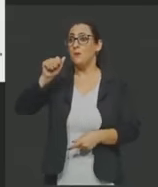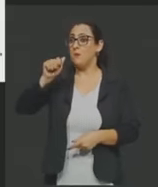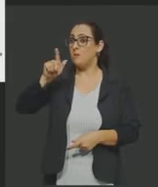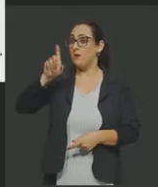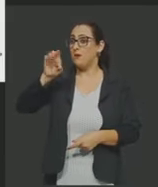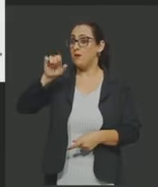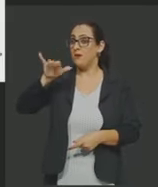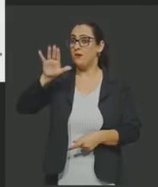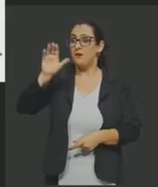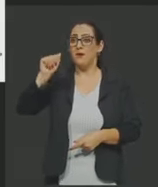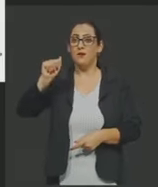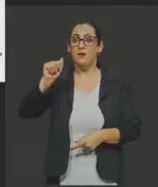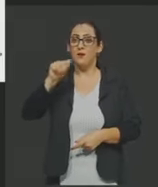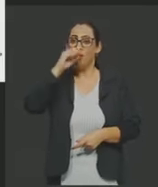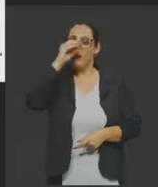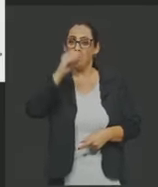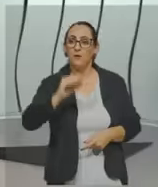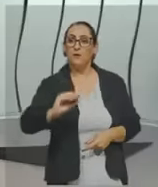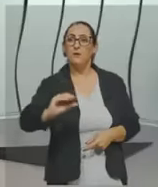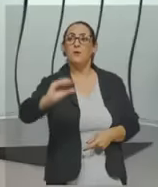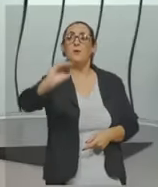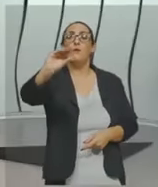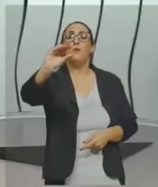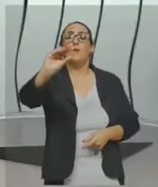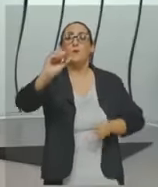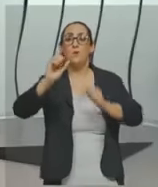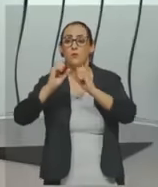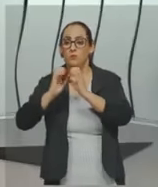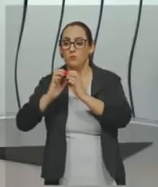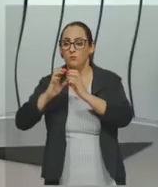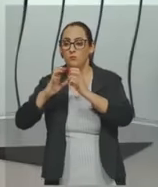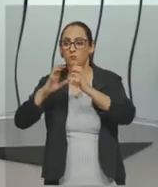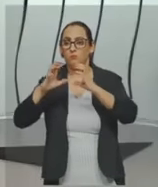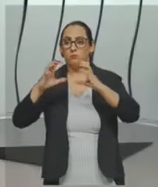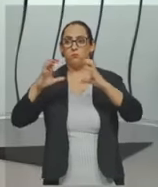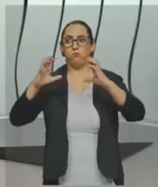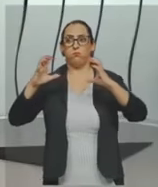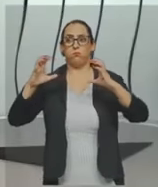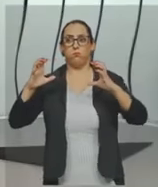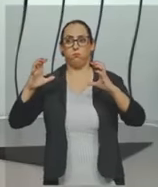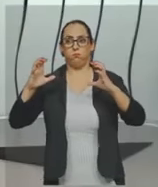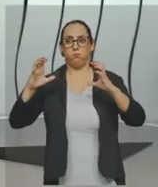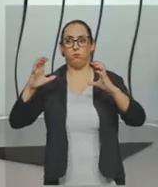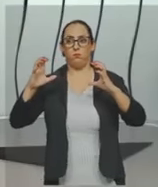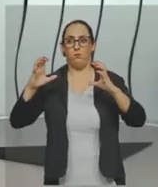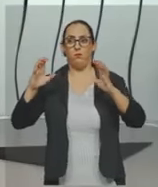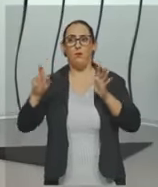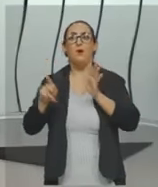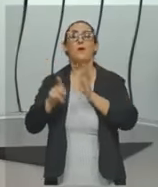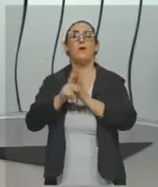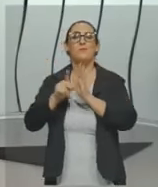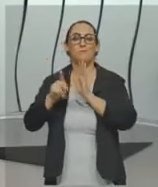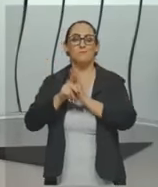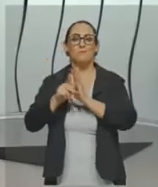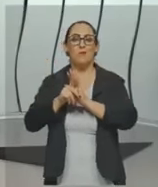elefante, olha, o elefante pesa 6 quilos, das baleias quase 10 quilos e do ser